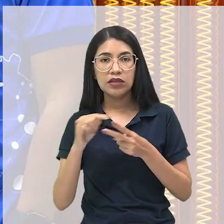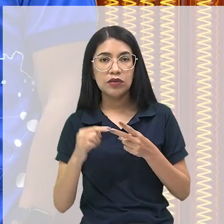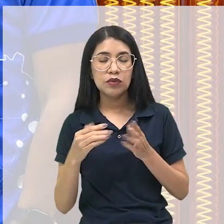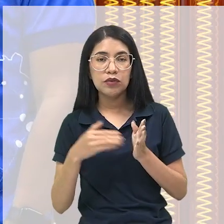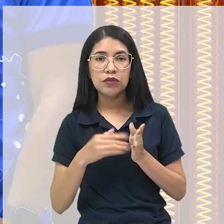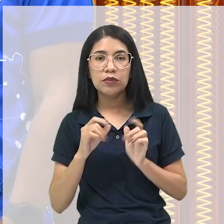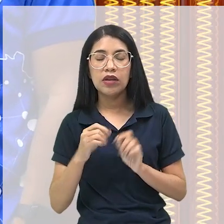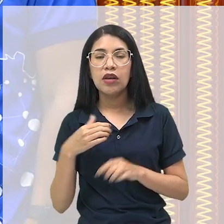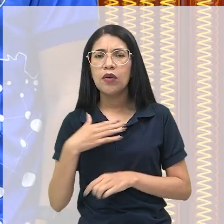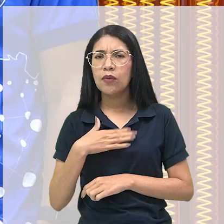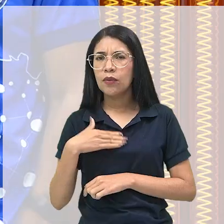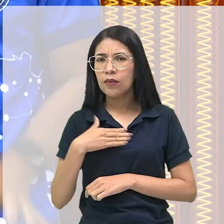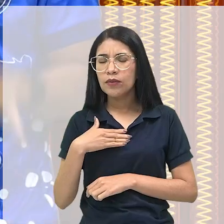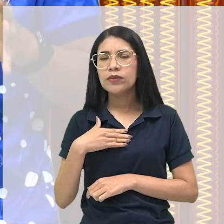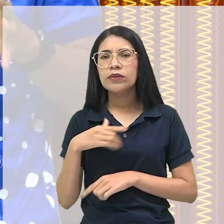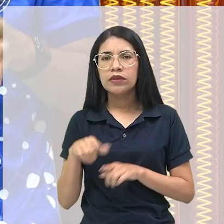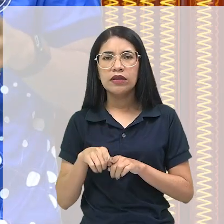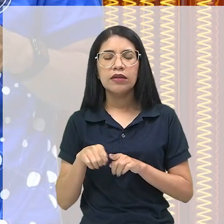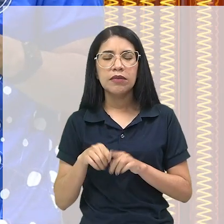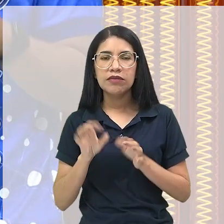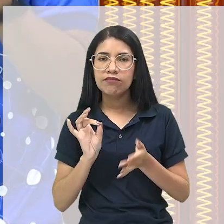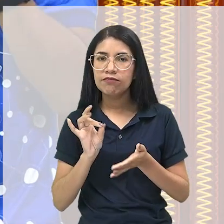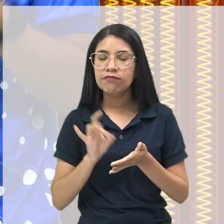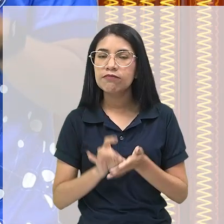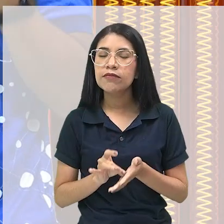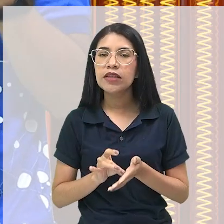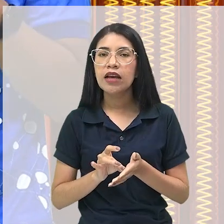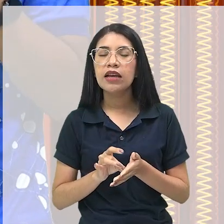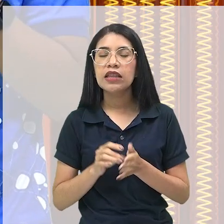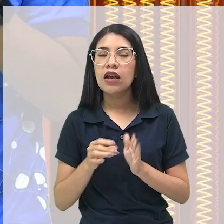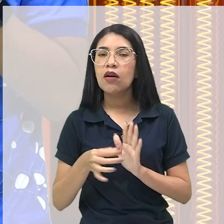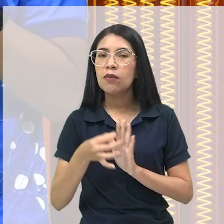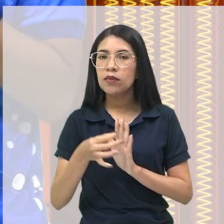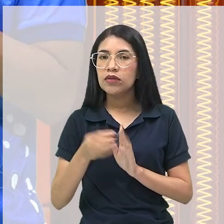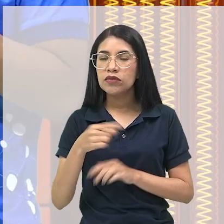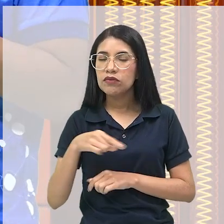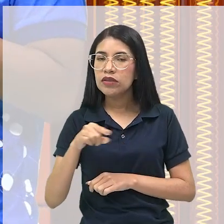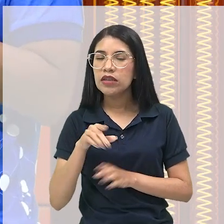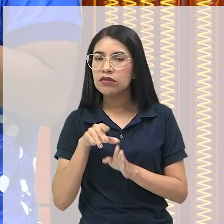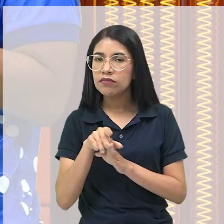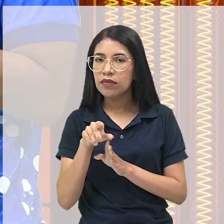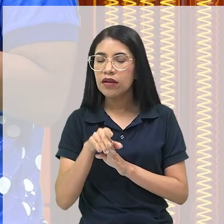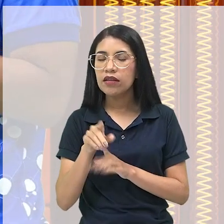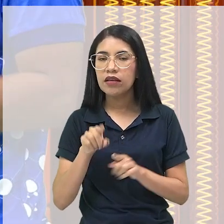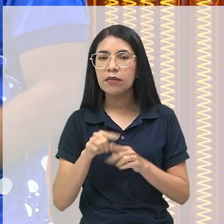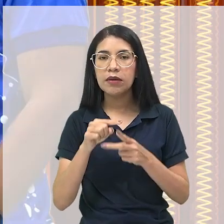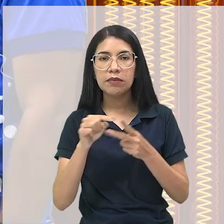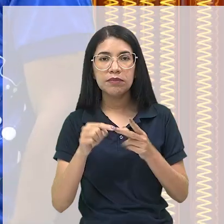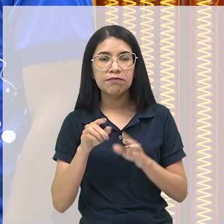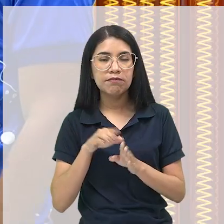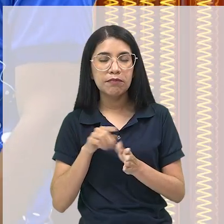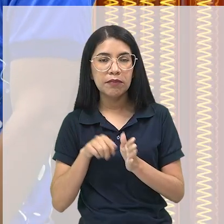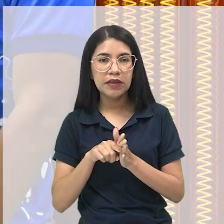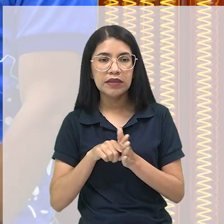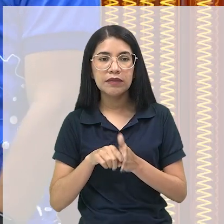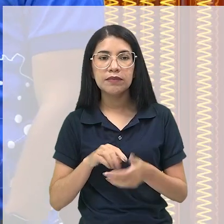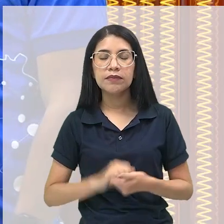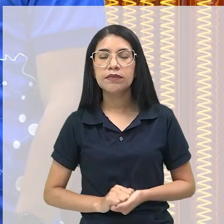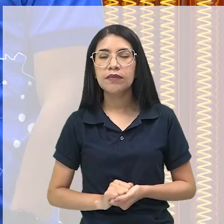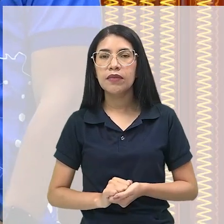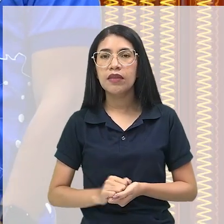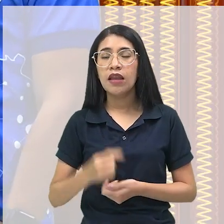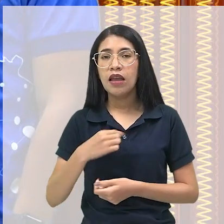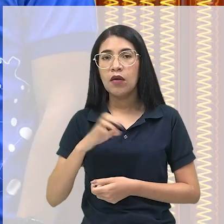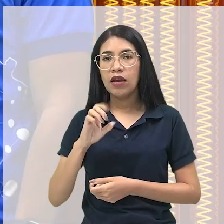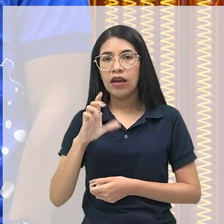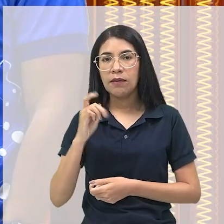vocês agora, eu gosto muito, muito, de verdade. Sugiro mesmo para valer que vocês pesquisem eles dois, hein? Eu, Capitão, é um filme